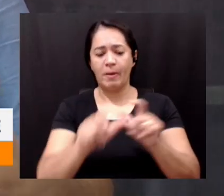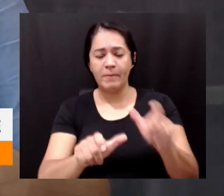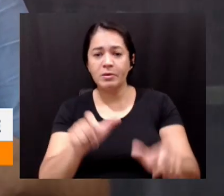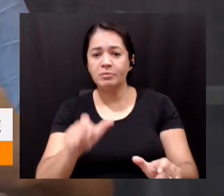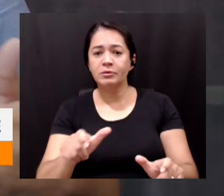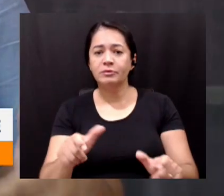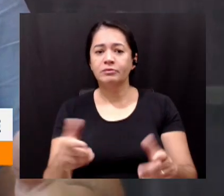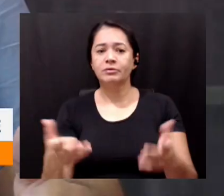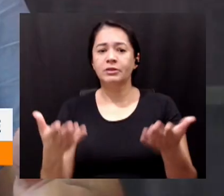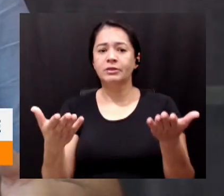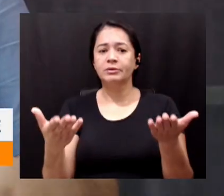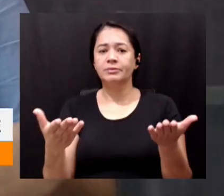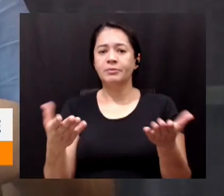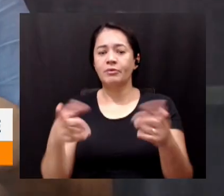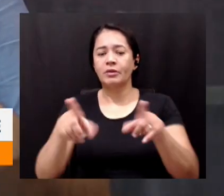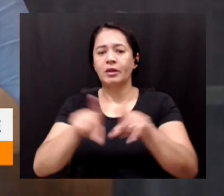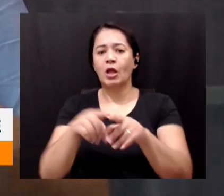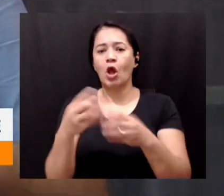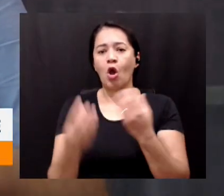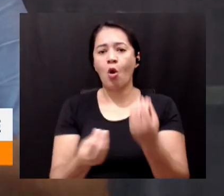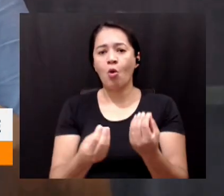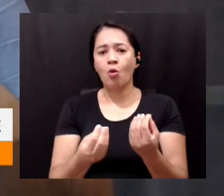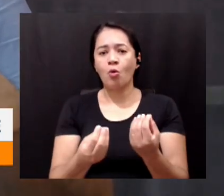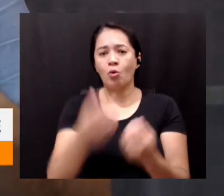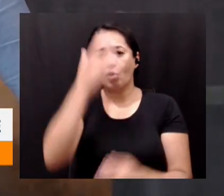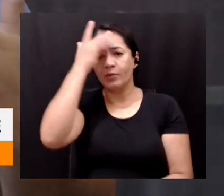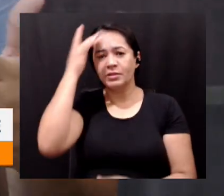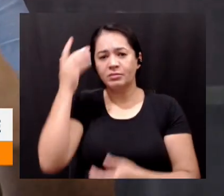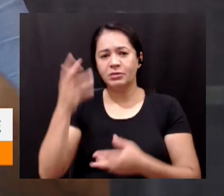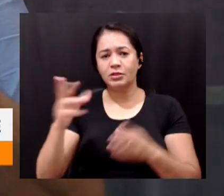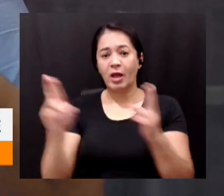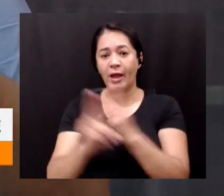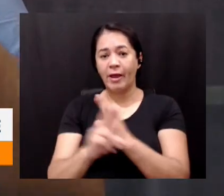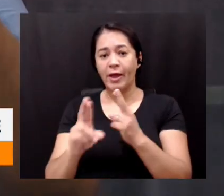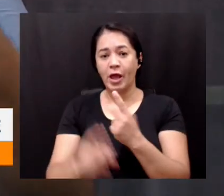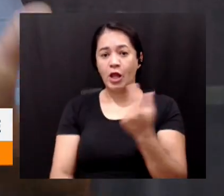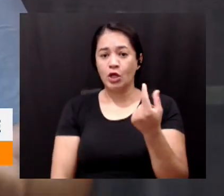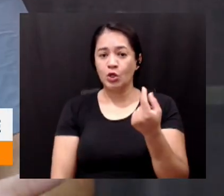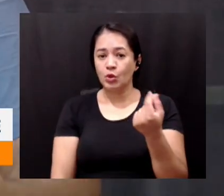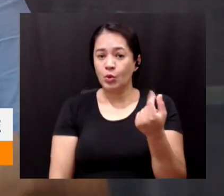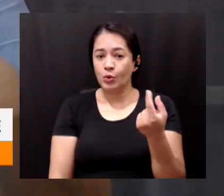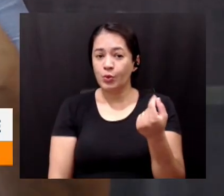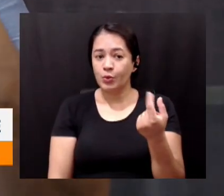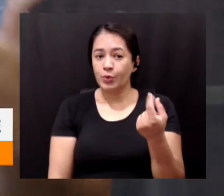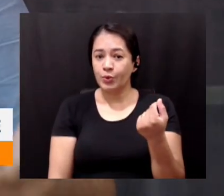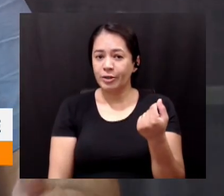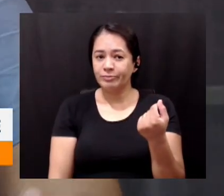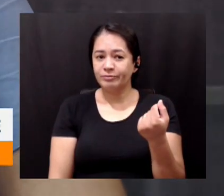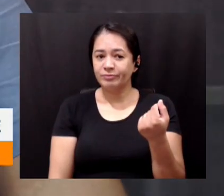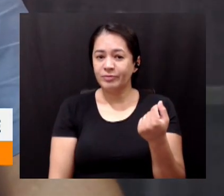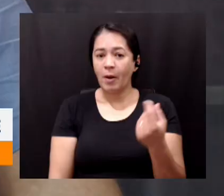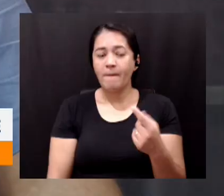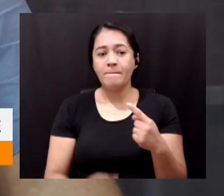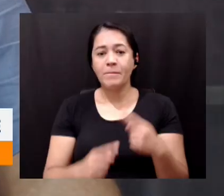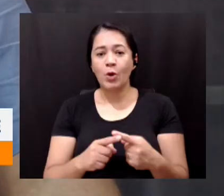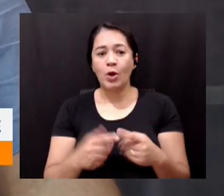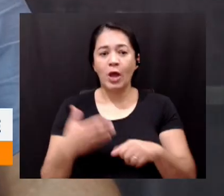como essa pessoa se relaciona com o dinheiro, que é um reforçador generalizado, ou seja, que nos dá acesso a